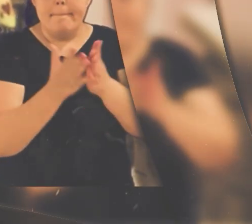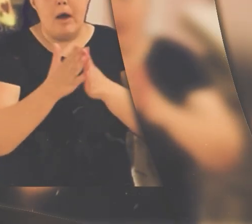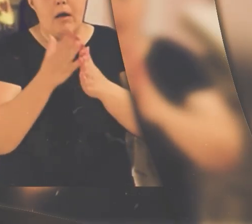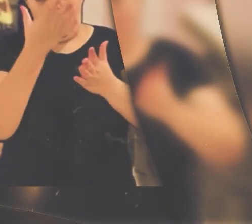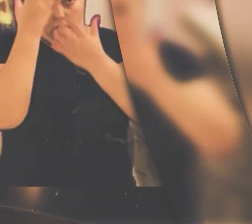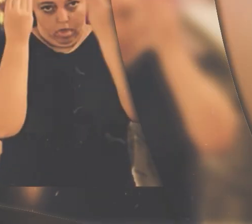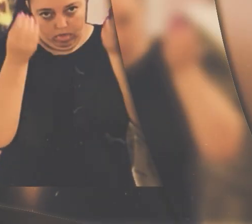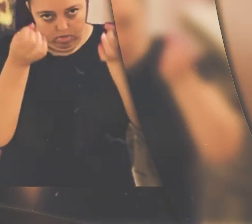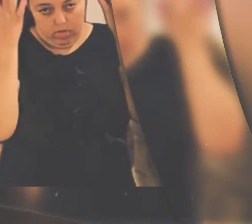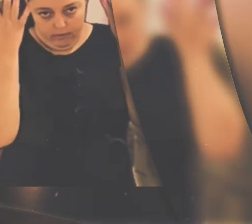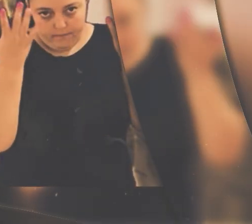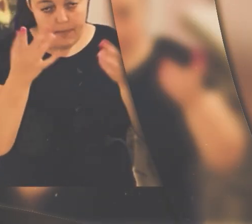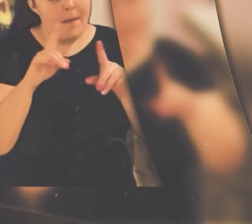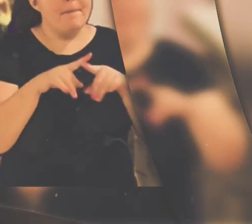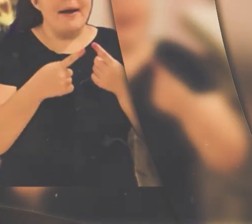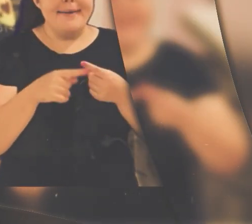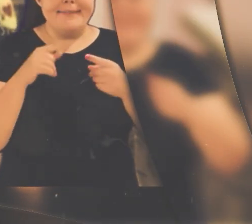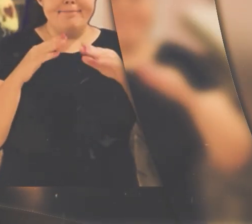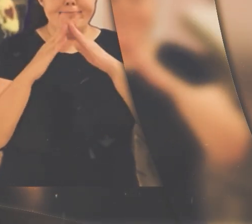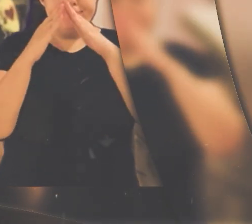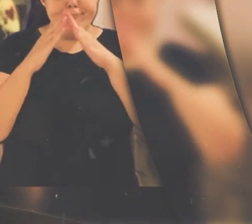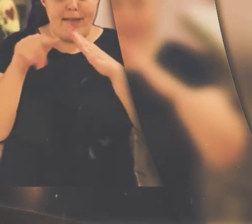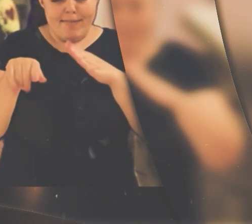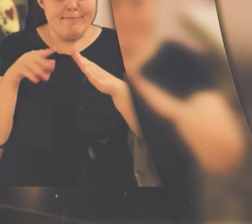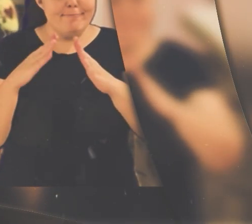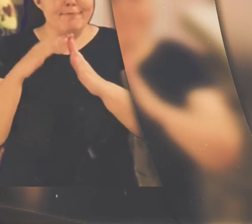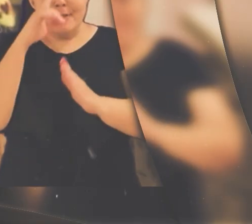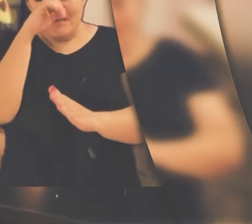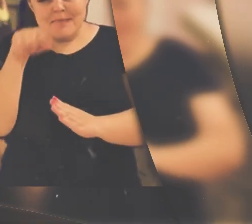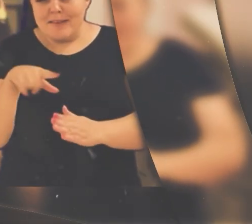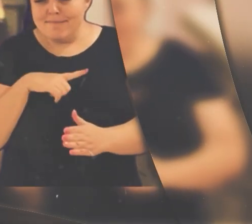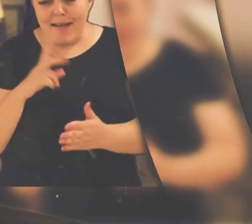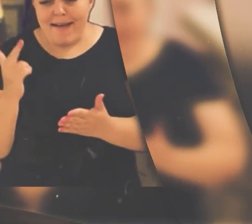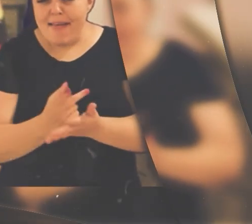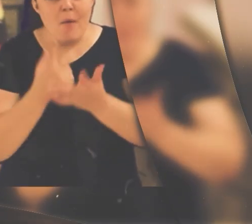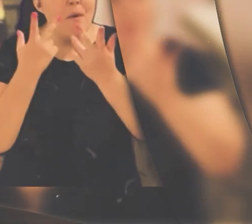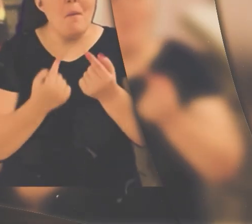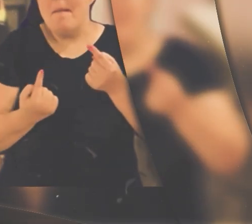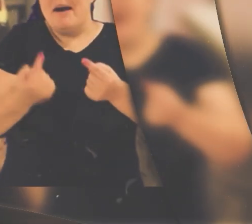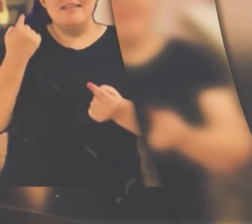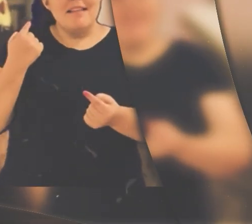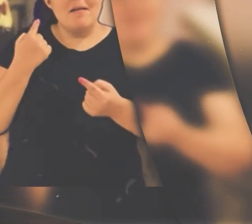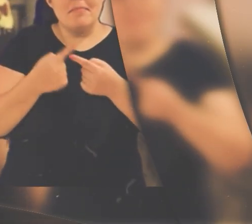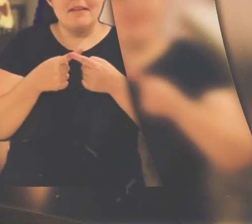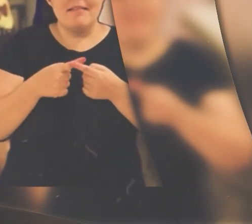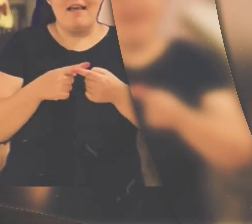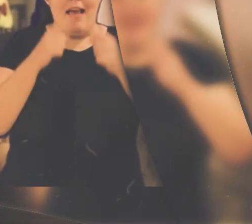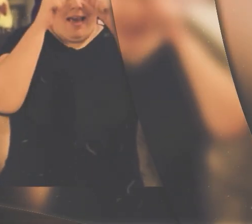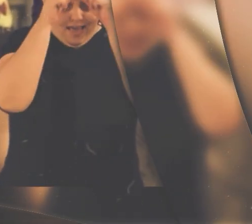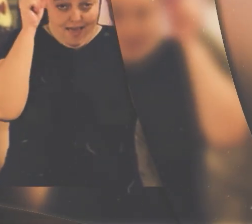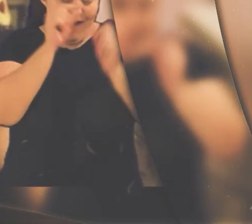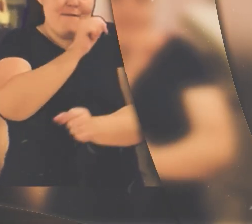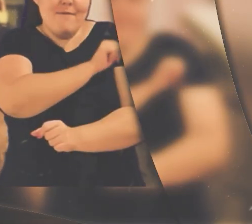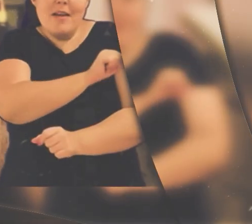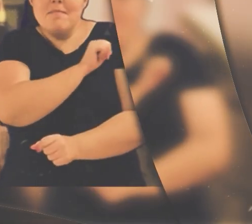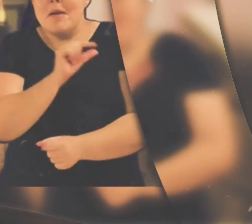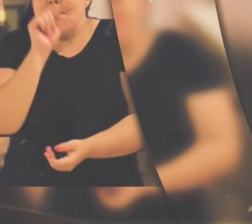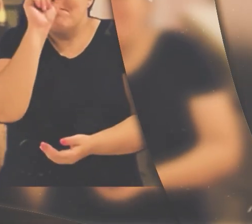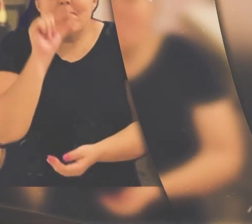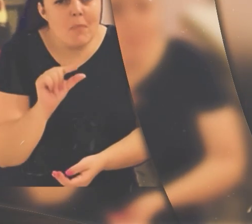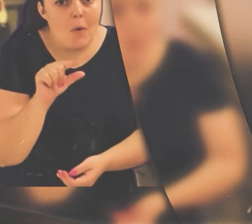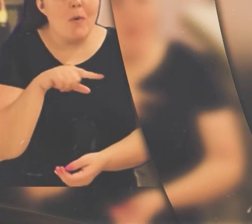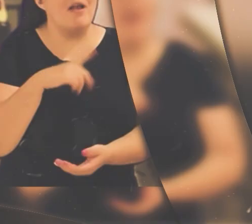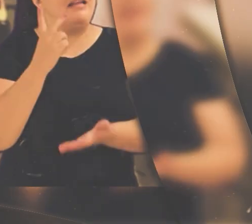homem. Esses erros estavam sendo cometidos. Por quê? Porque havia um número insuficiente de enfermeiras, apesar de serem